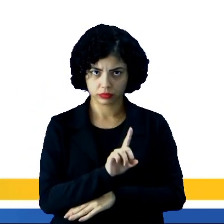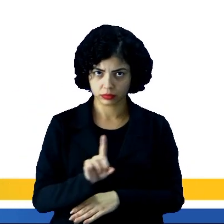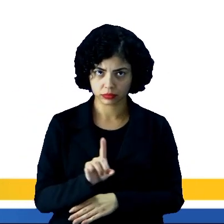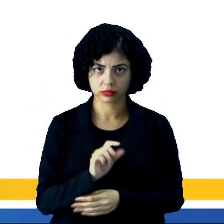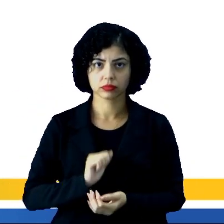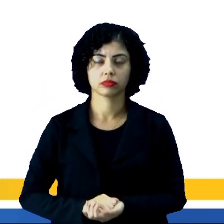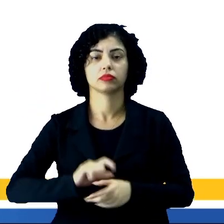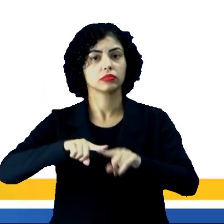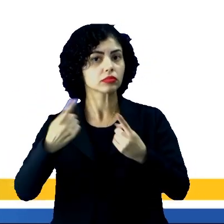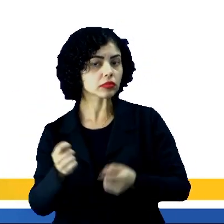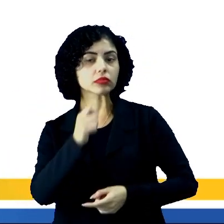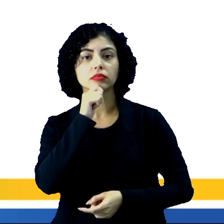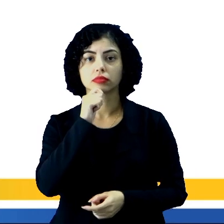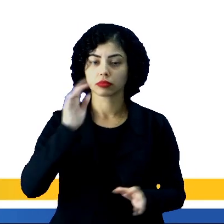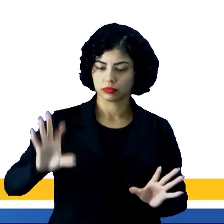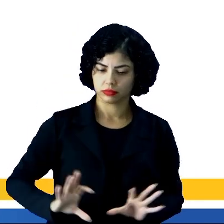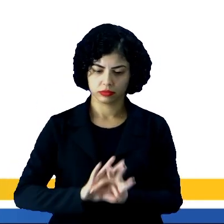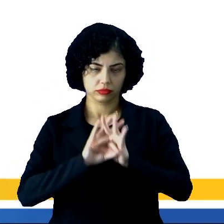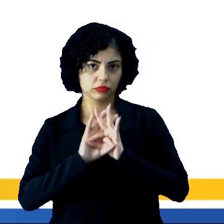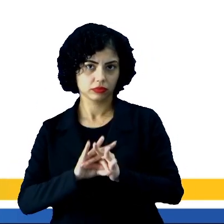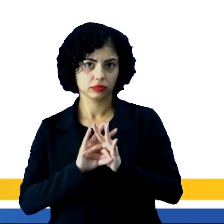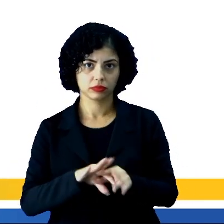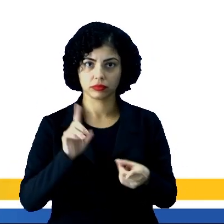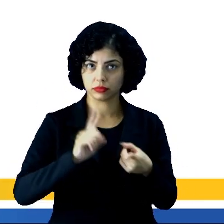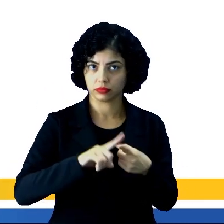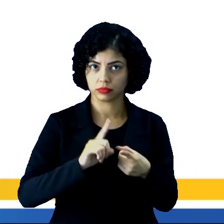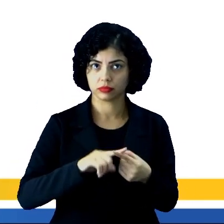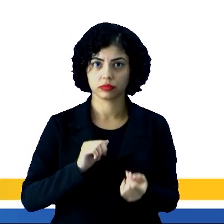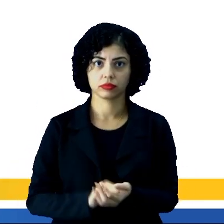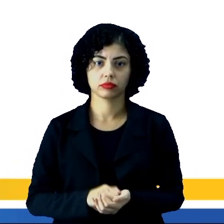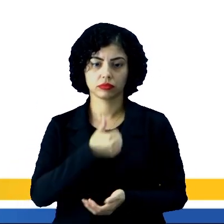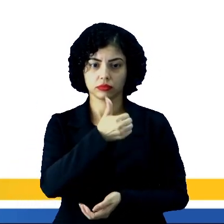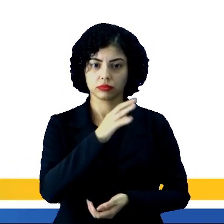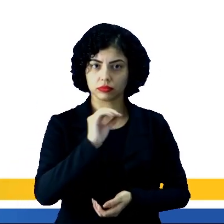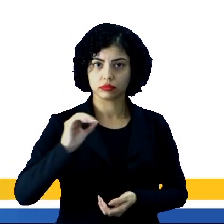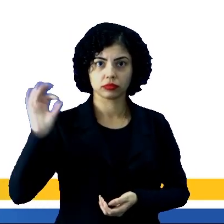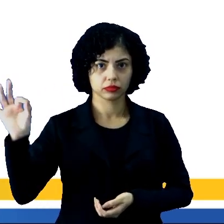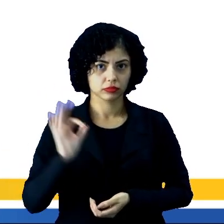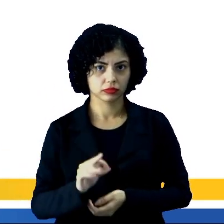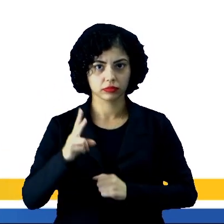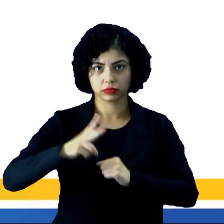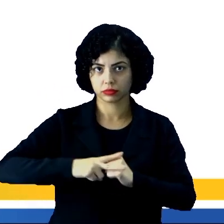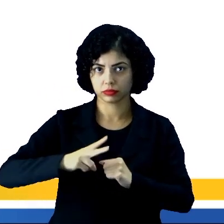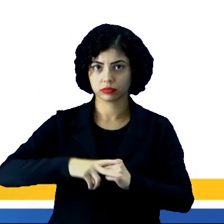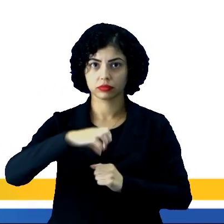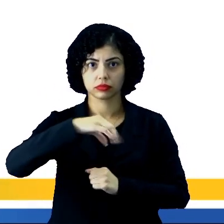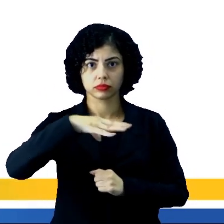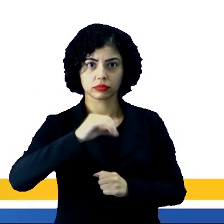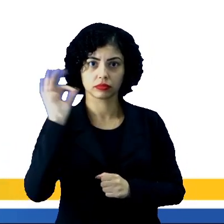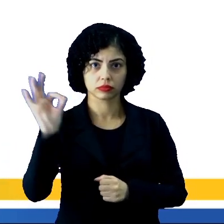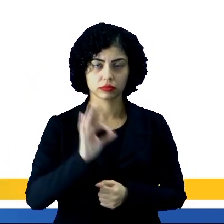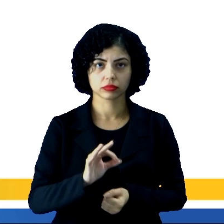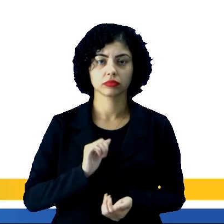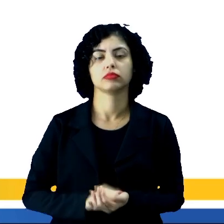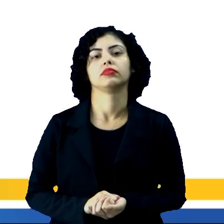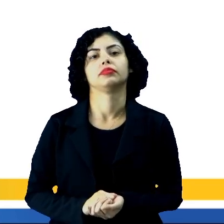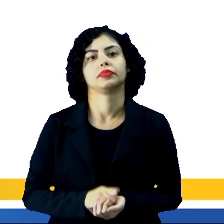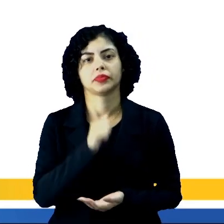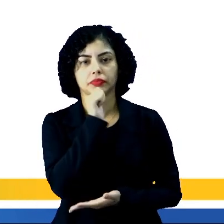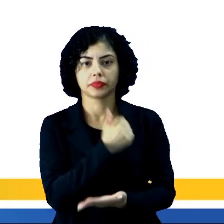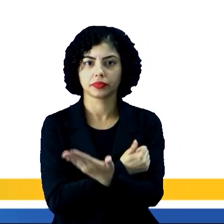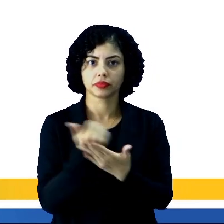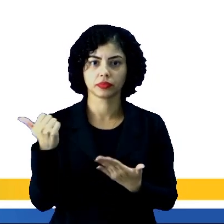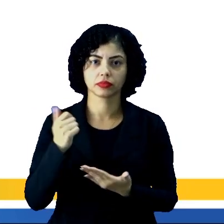né mas a gente associar só porque do 100% de verbo pelo menos 90% deles Nações né